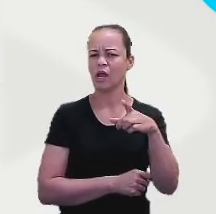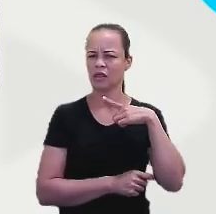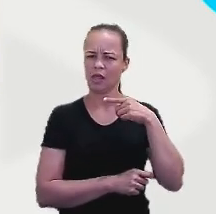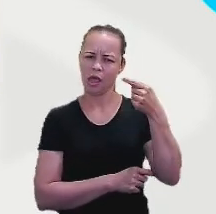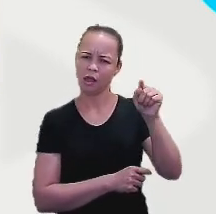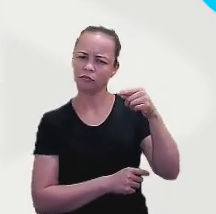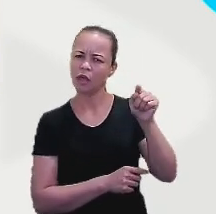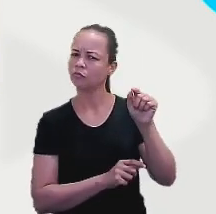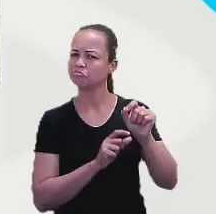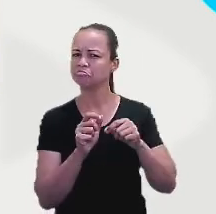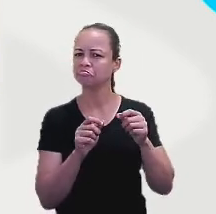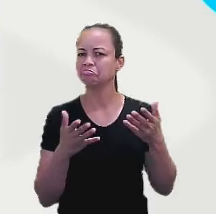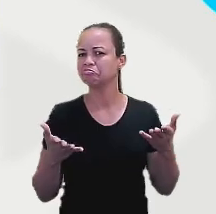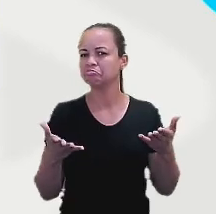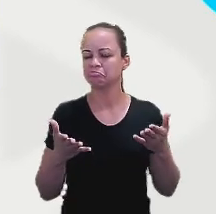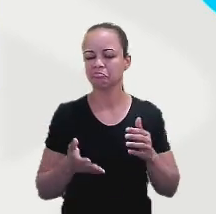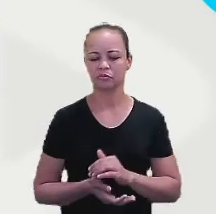chapéu?